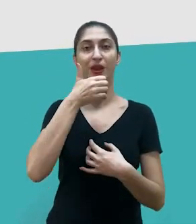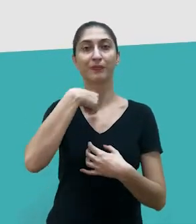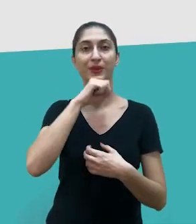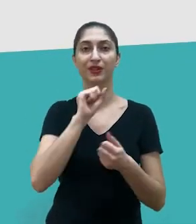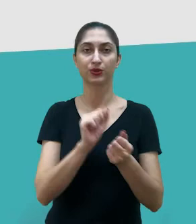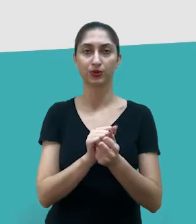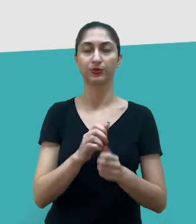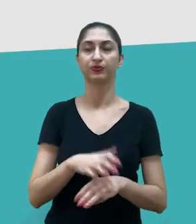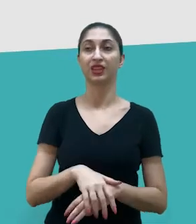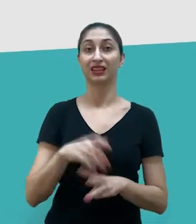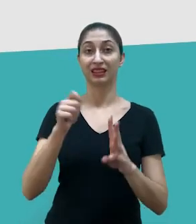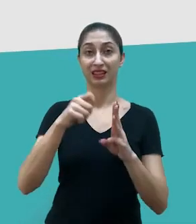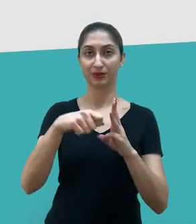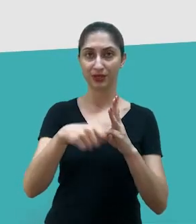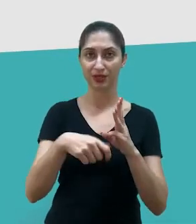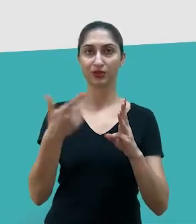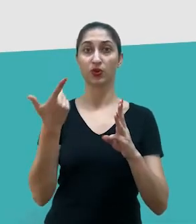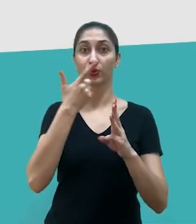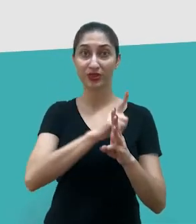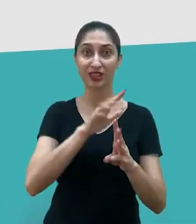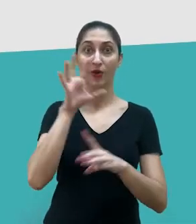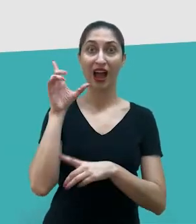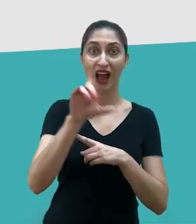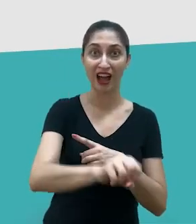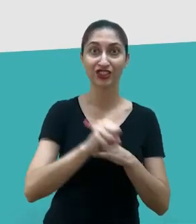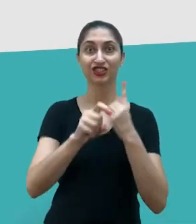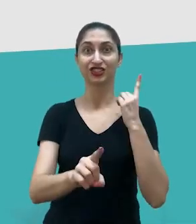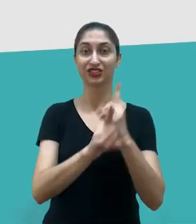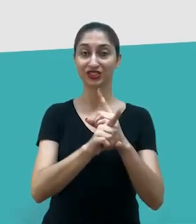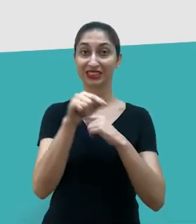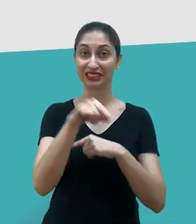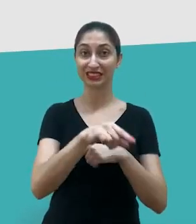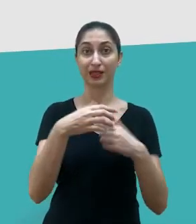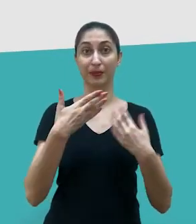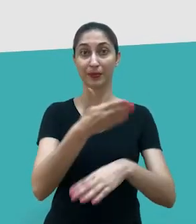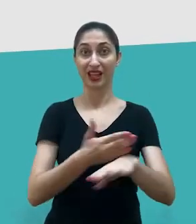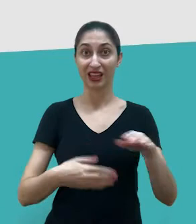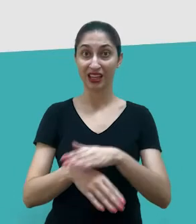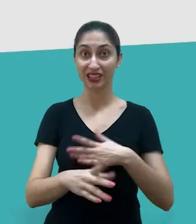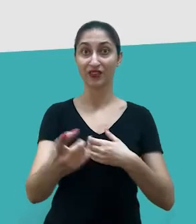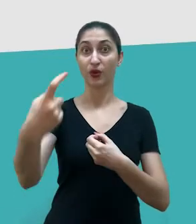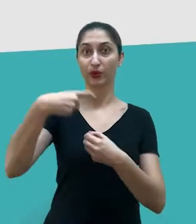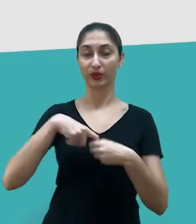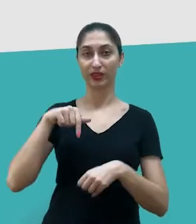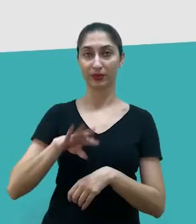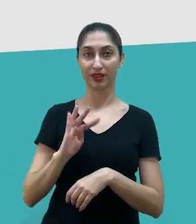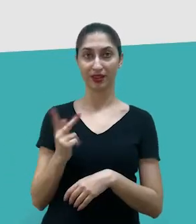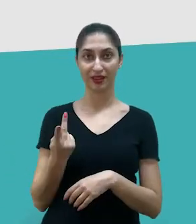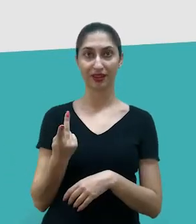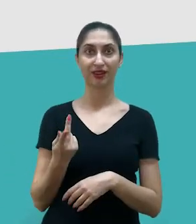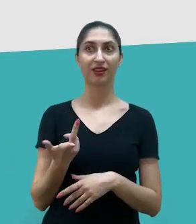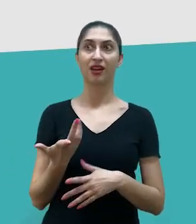depois de 3 meses, ele foi recuperado lá das enchentes do sul e voltou. Então, imagine o cuidado que eu tenho. Eu uso